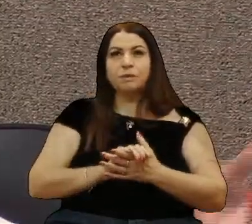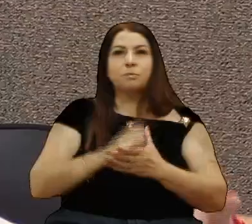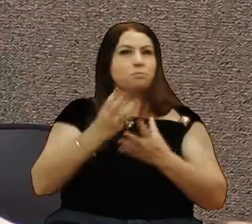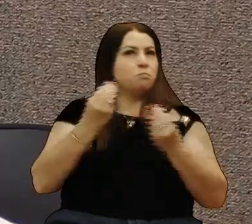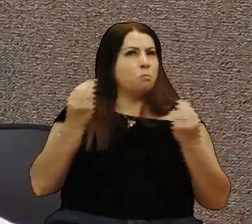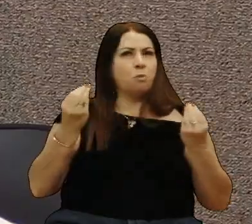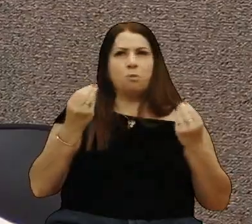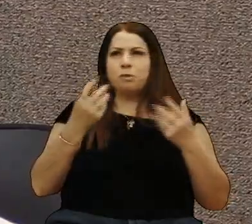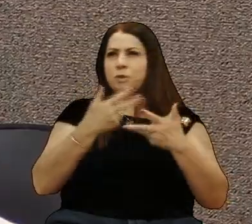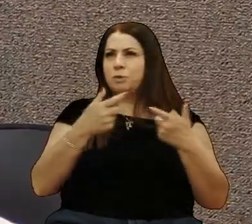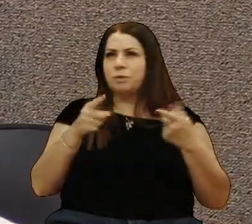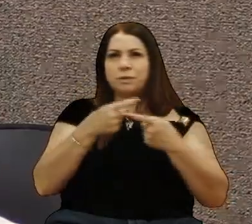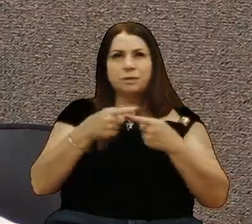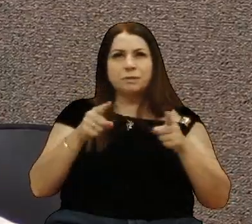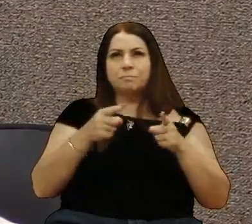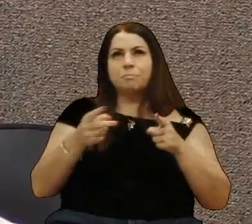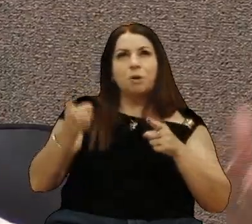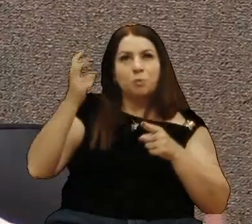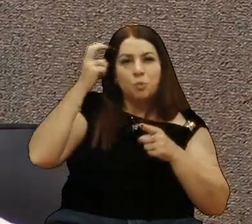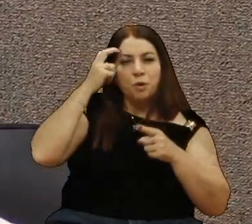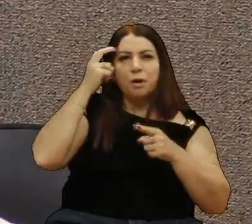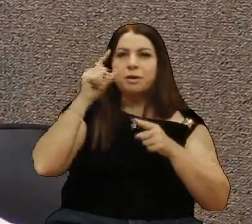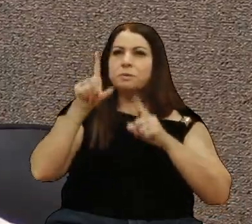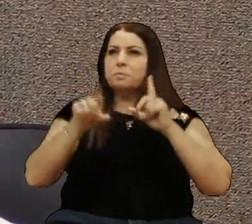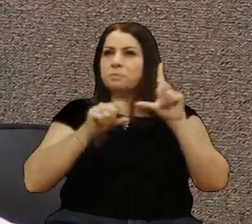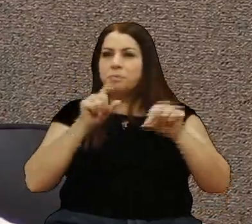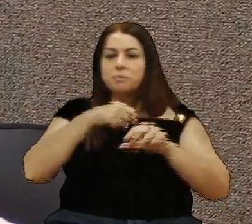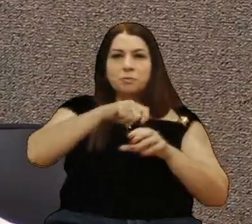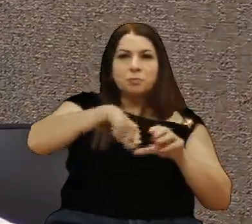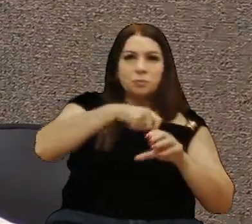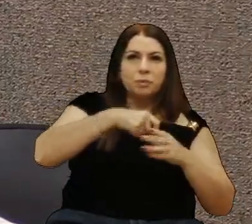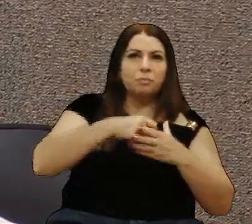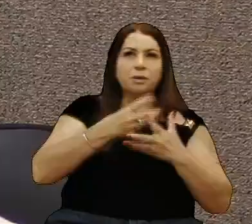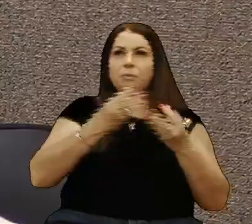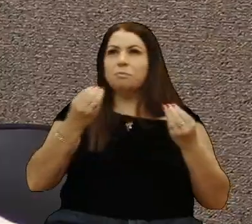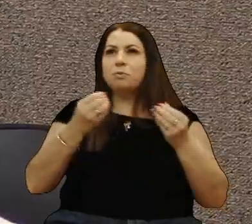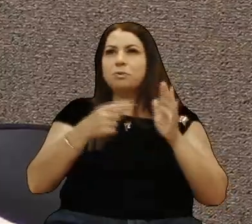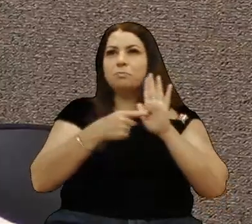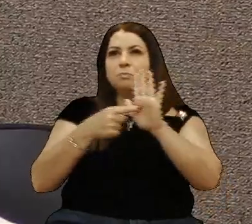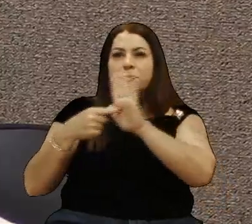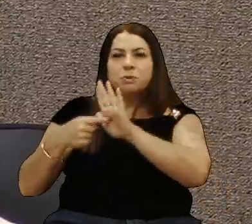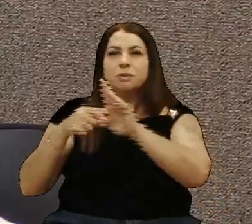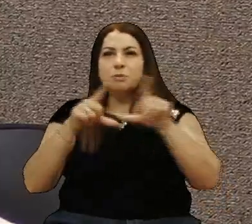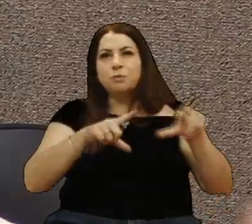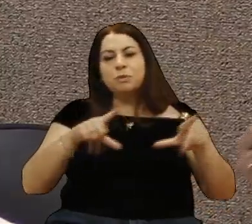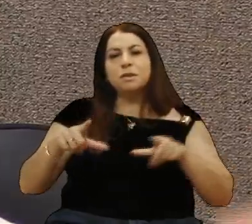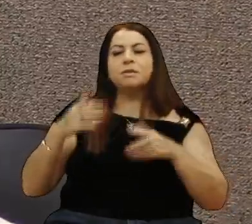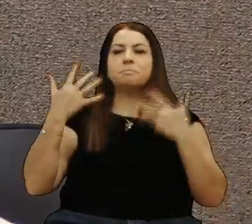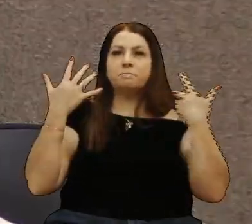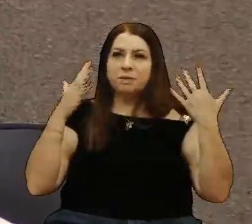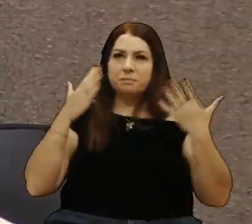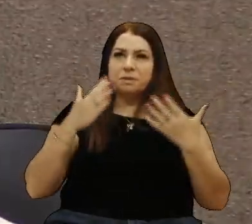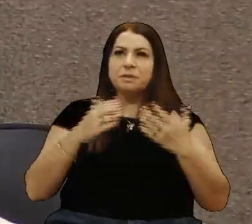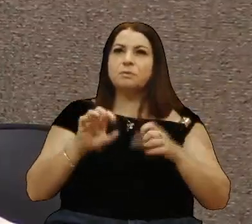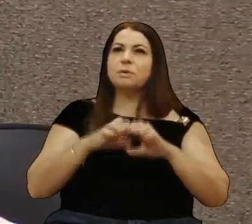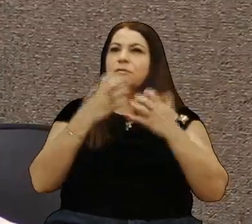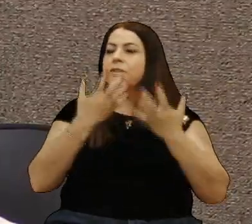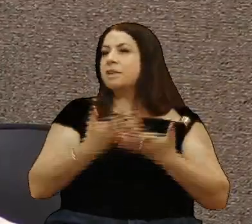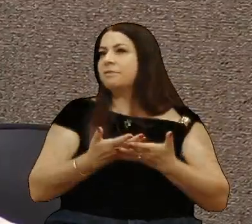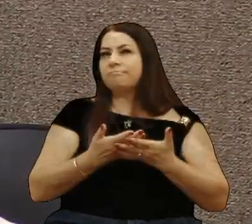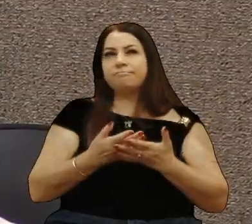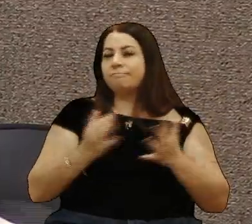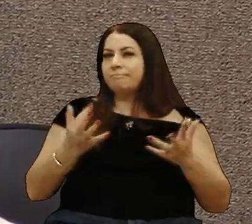muitas atrações culturais, muitas opções de gastronomia, muitos expositores locais, parabéns. Um evento